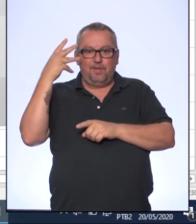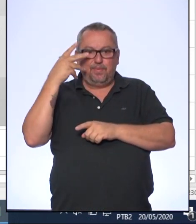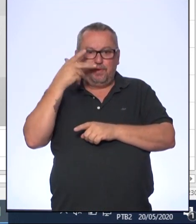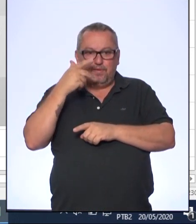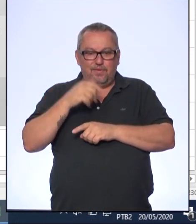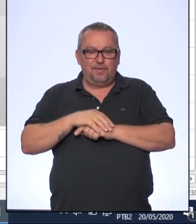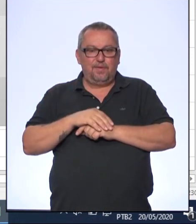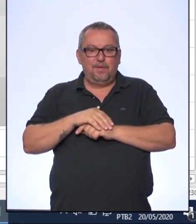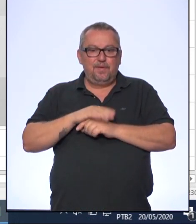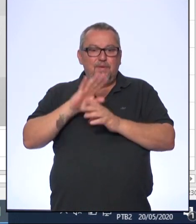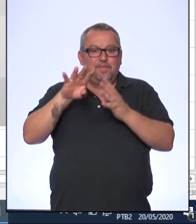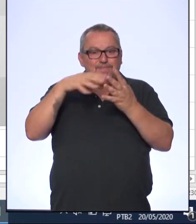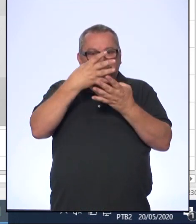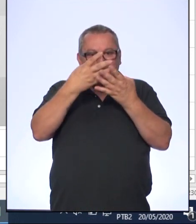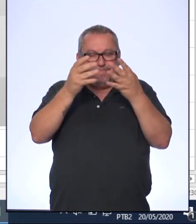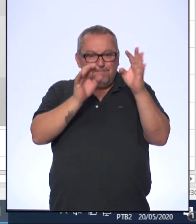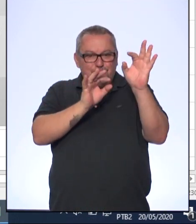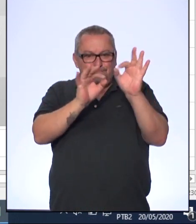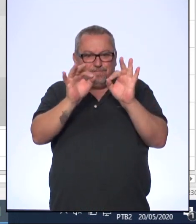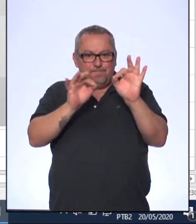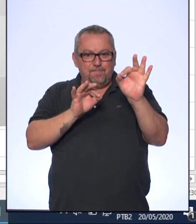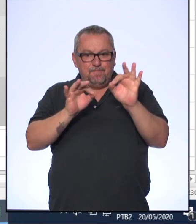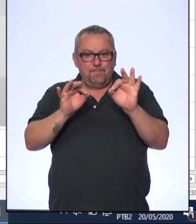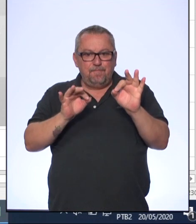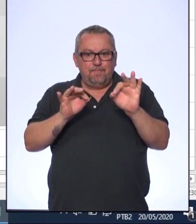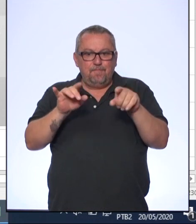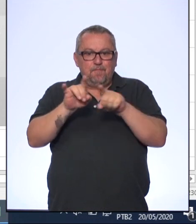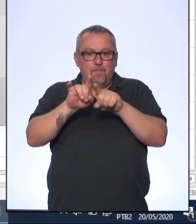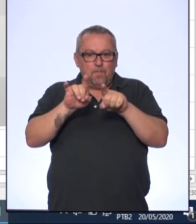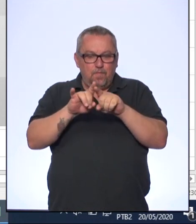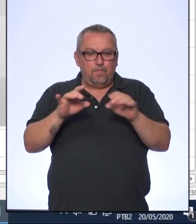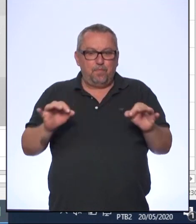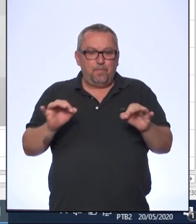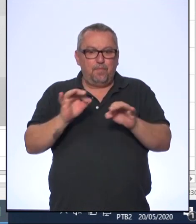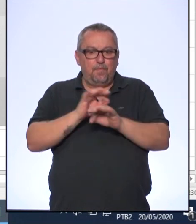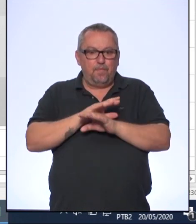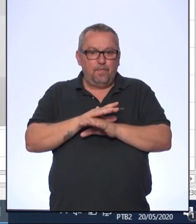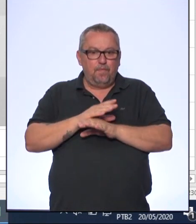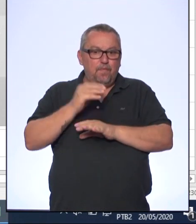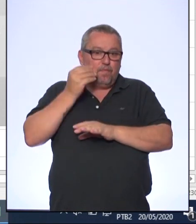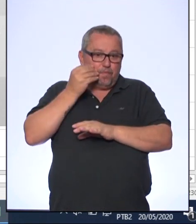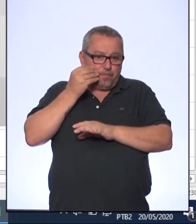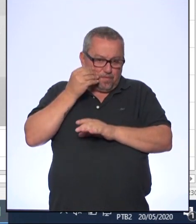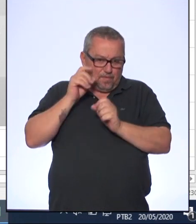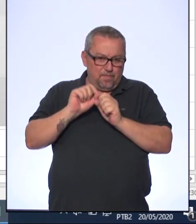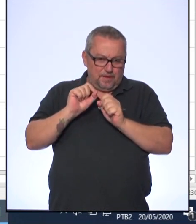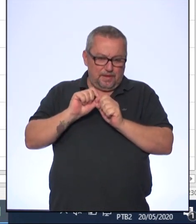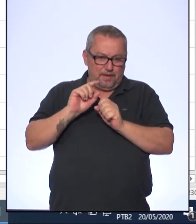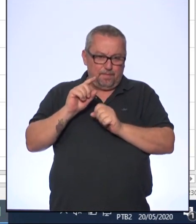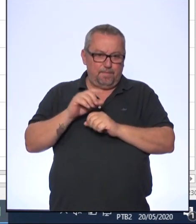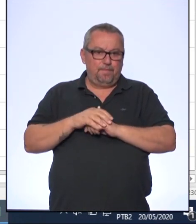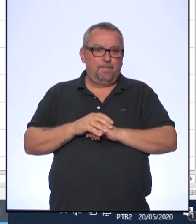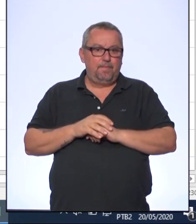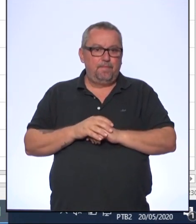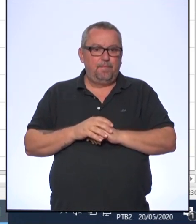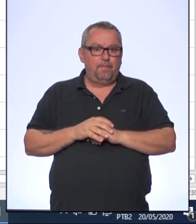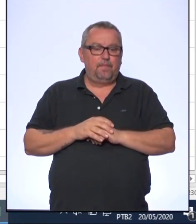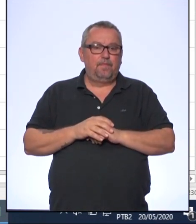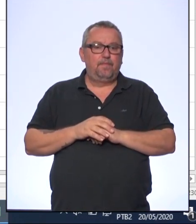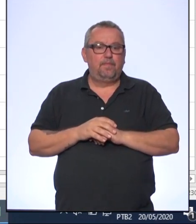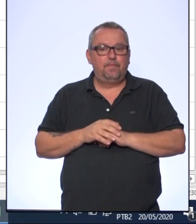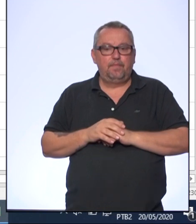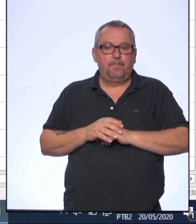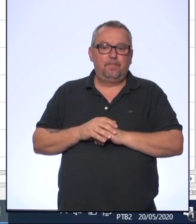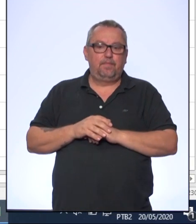Tá a tabela toda feita, bonitinha aqui, com um gráfico feito. Vamos tentar construir ela? Vamos, beleza. Então eu tô aqui numa